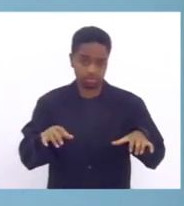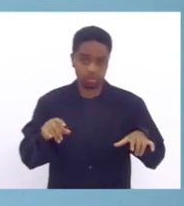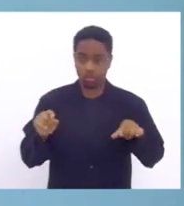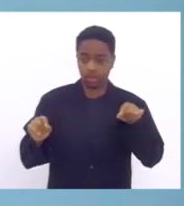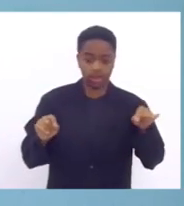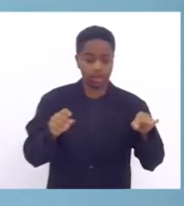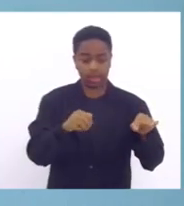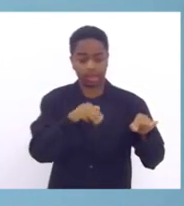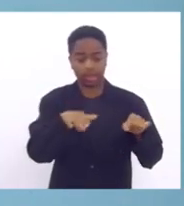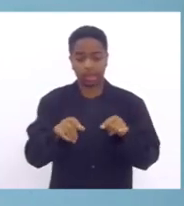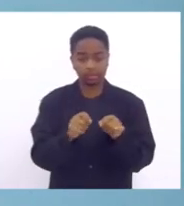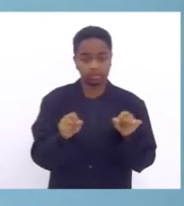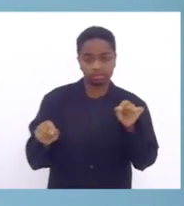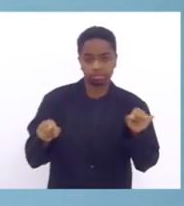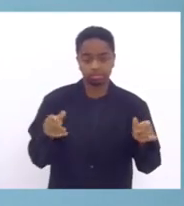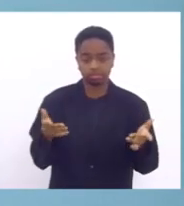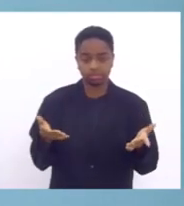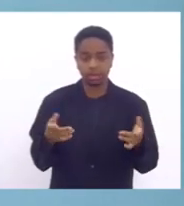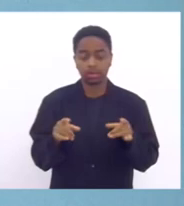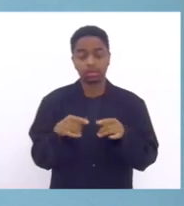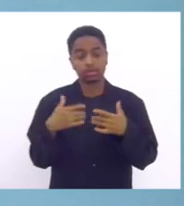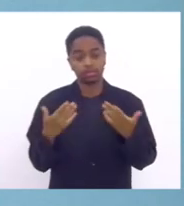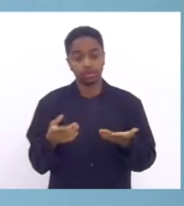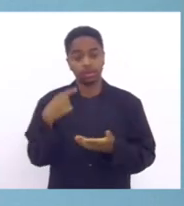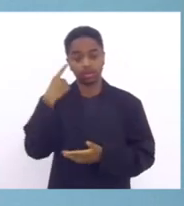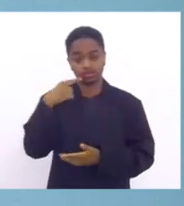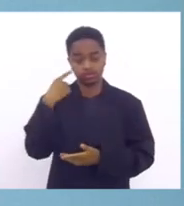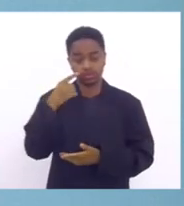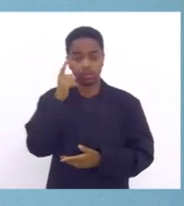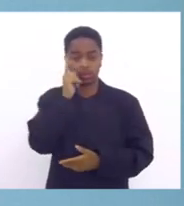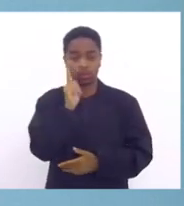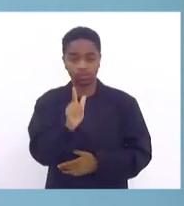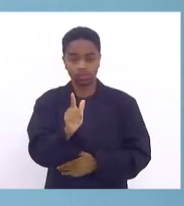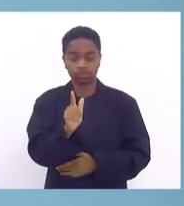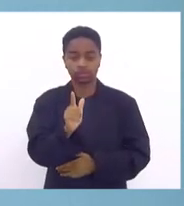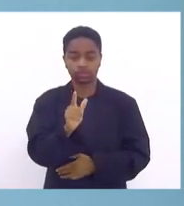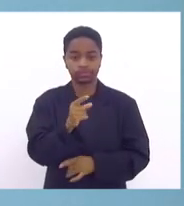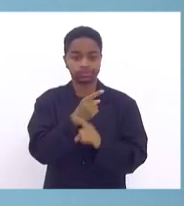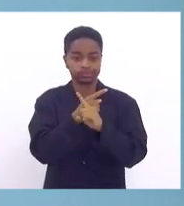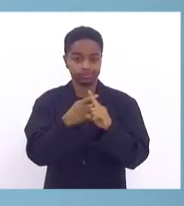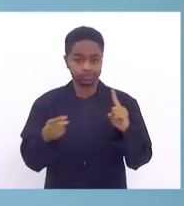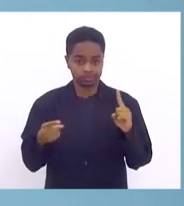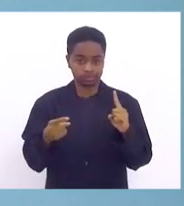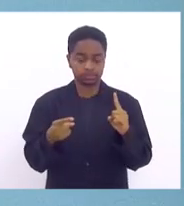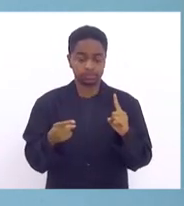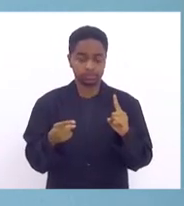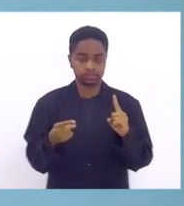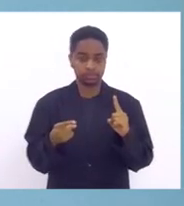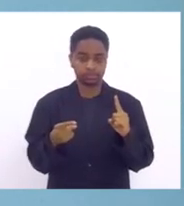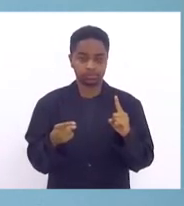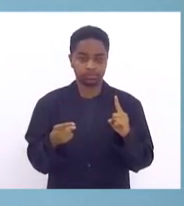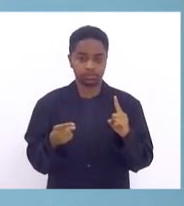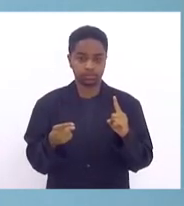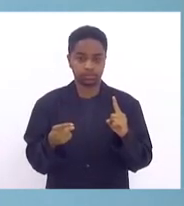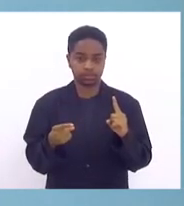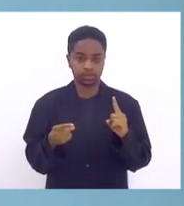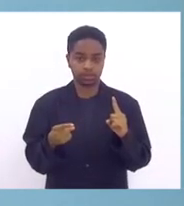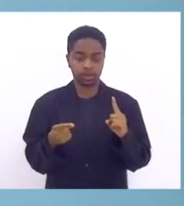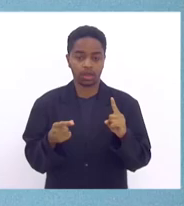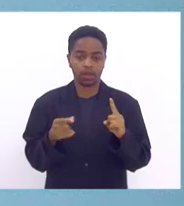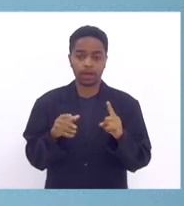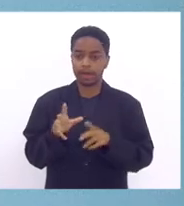era aquilo e a advocacia do Senado conseguiu eh anular esse essa essa busca e